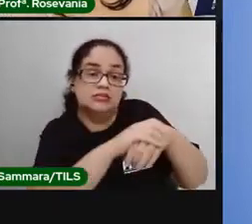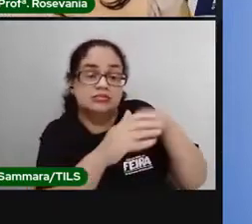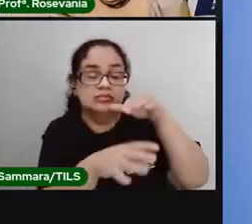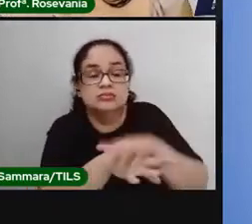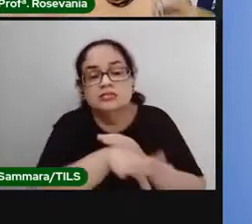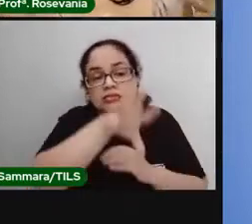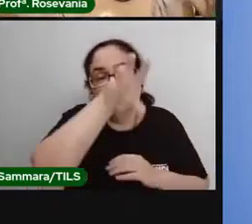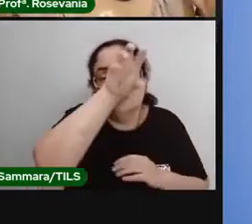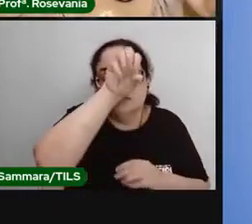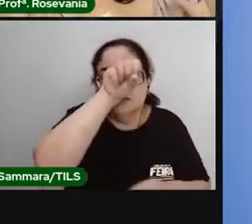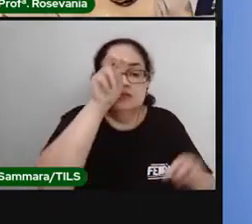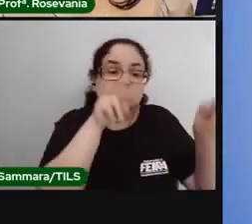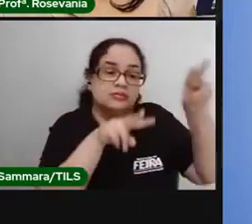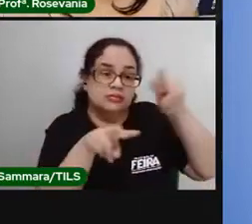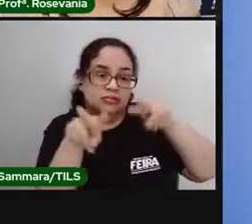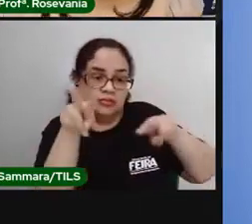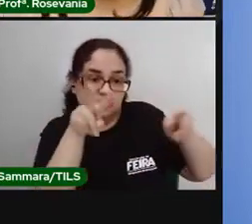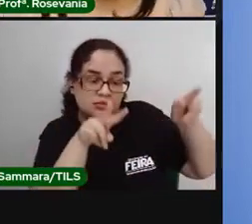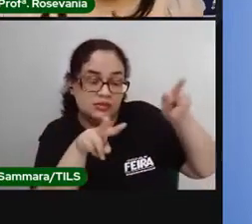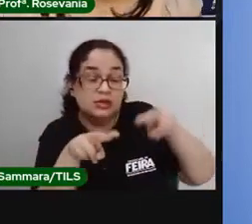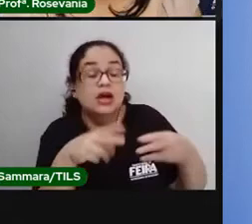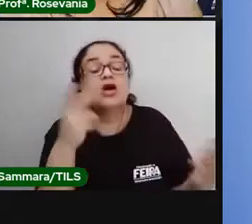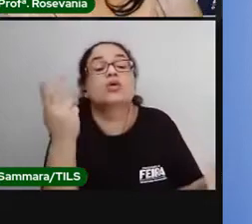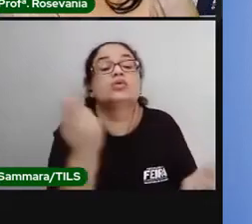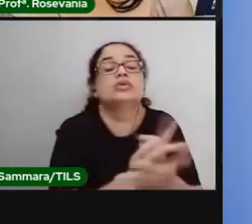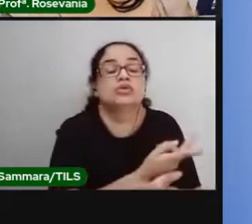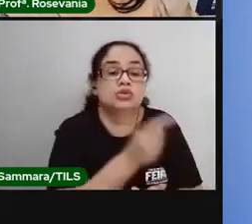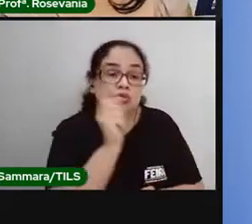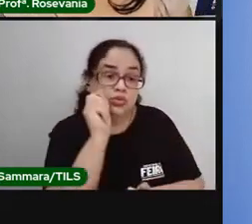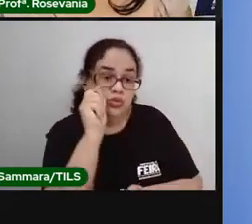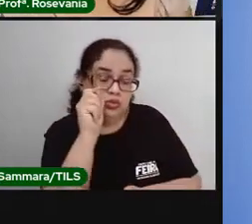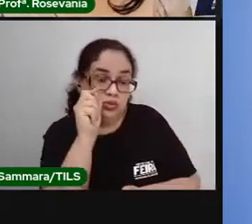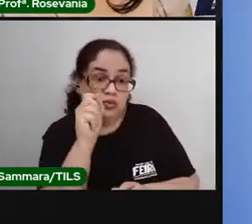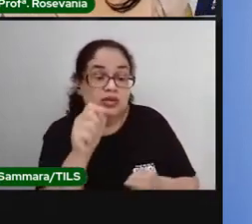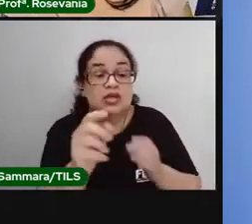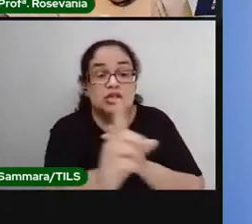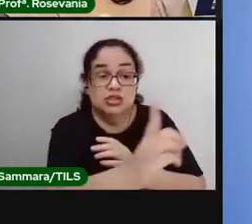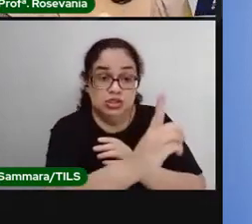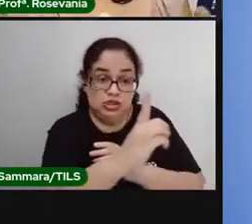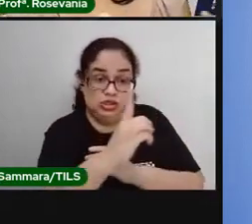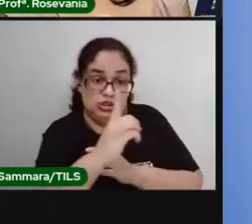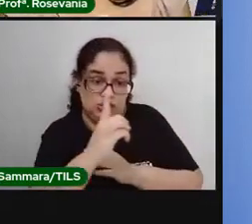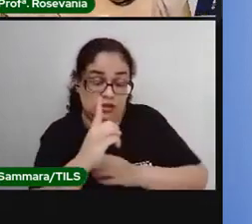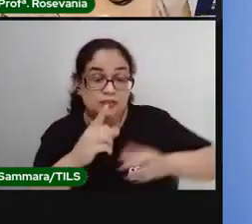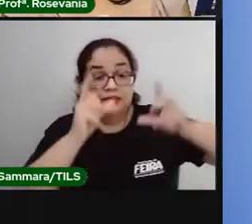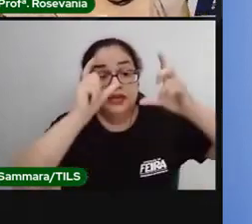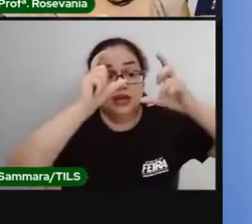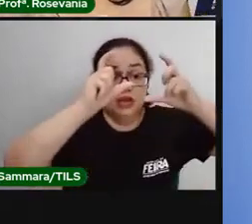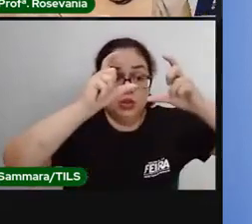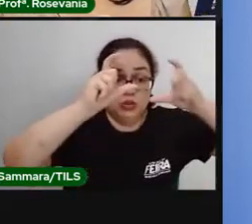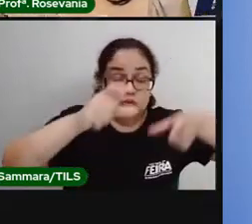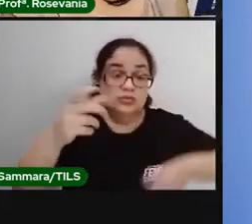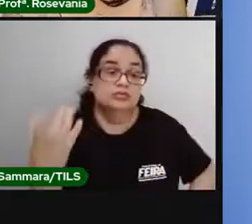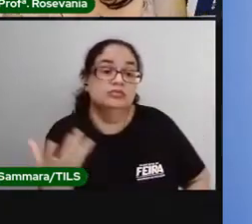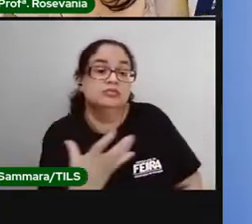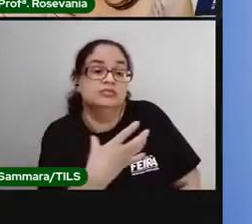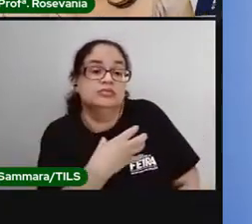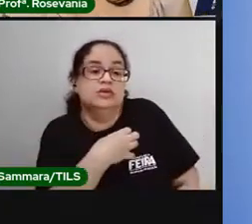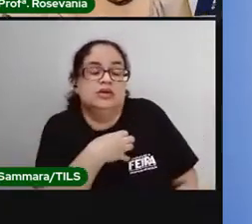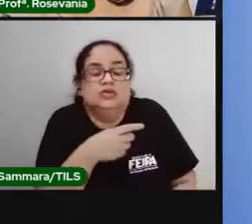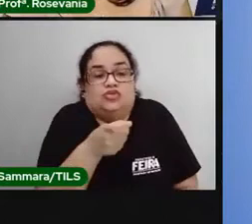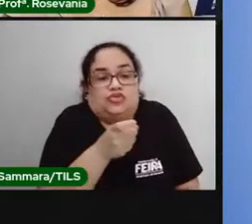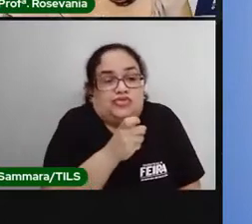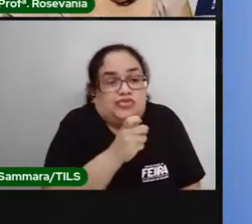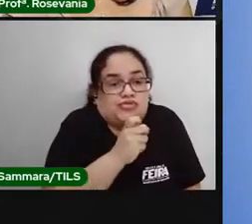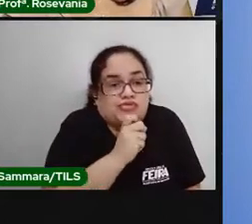da visão, né? Então, aí, o que que acontece? Quando eu chego naquele lugar ali, aí eu já vou sentir, se estiver fazendo frio, já